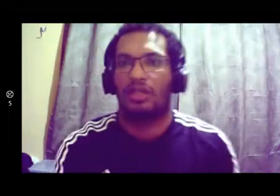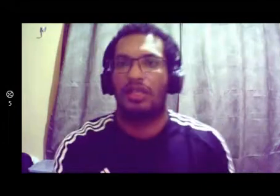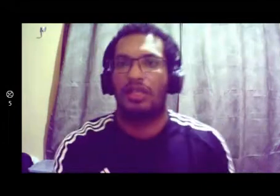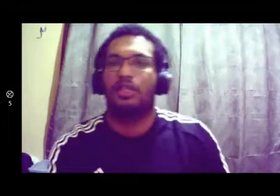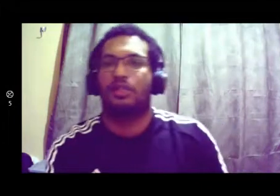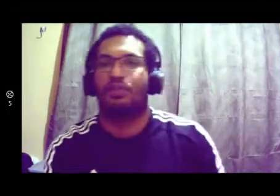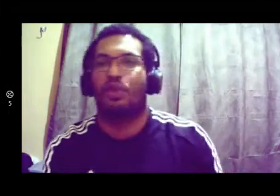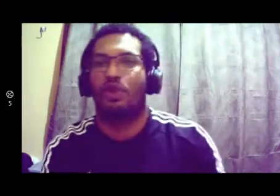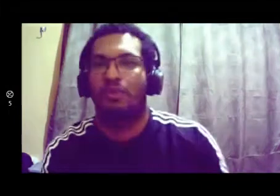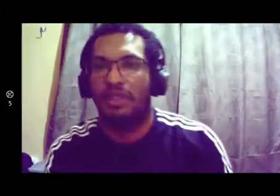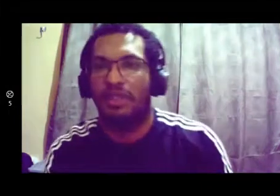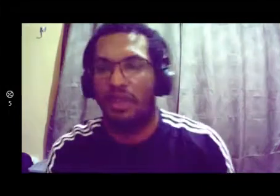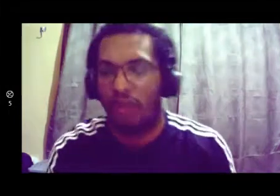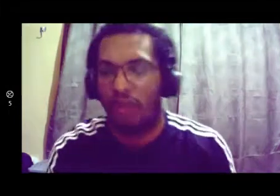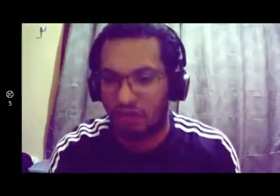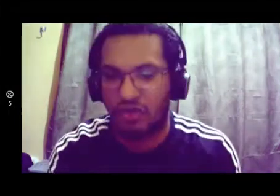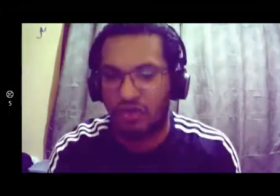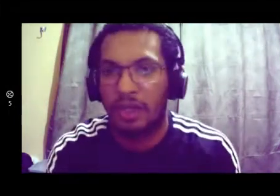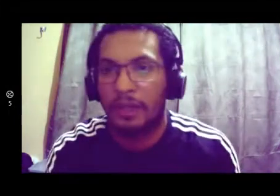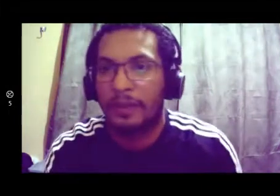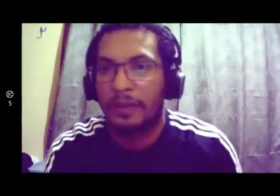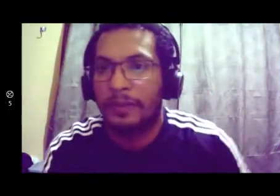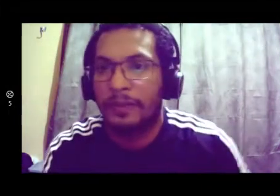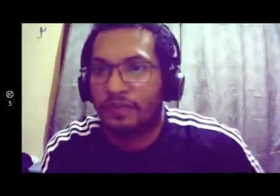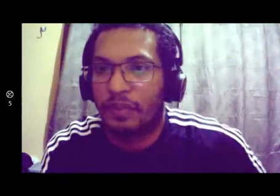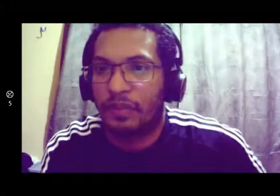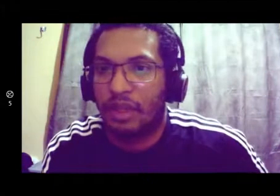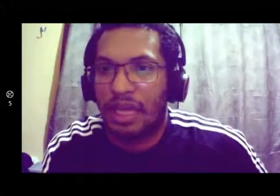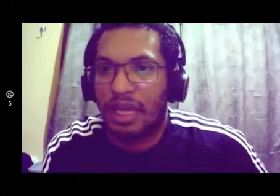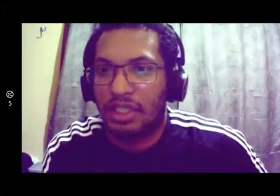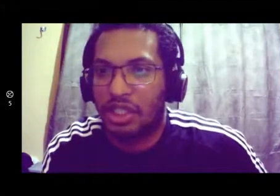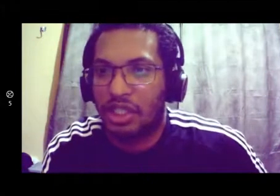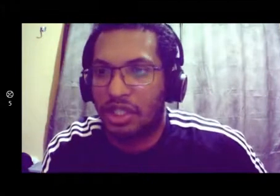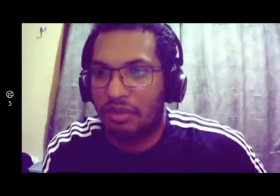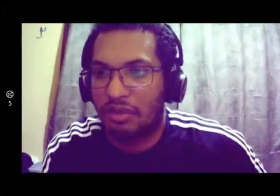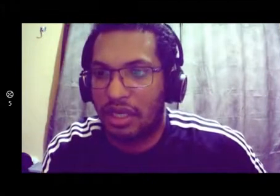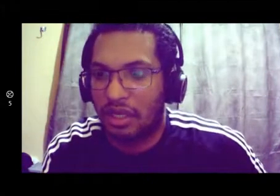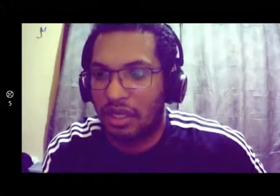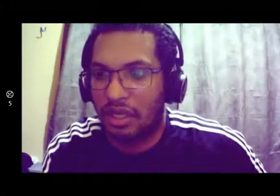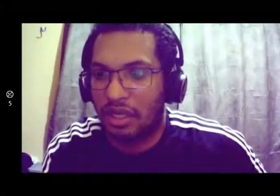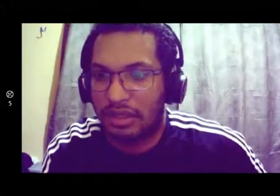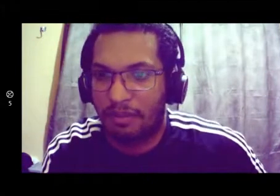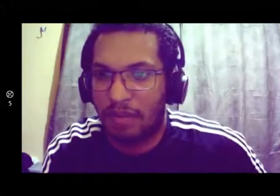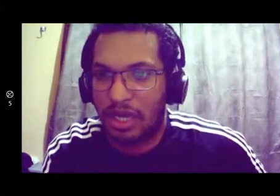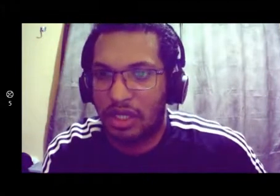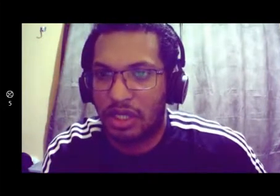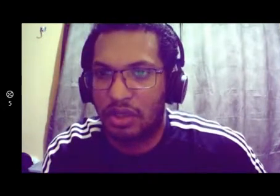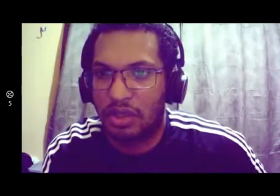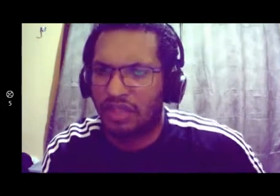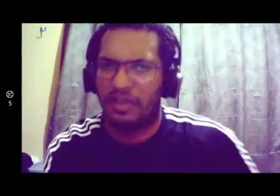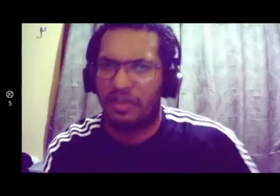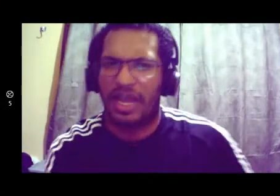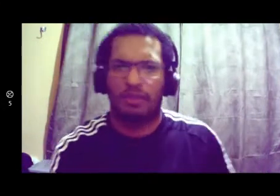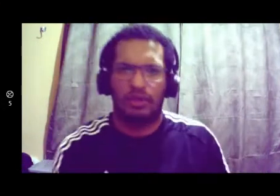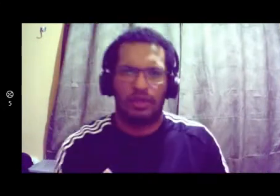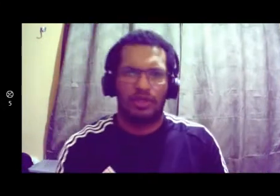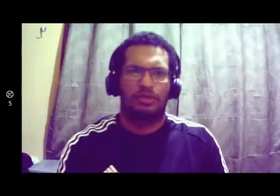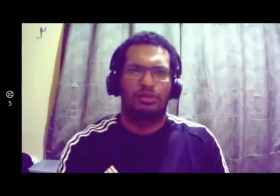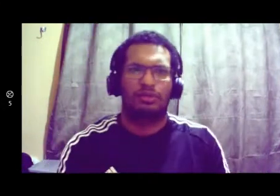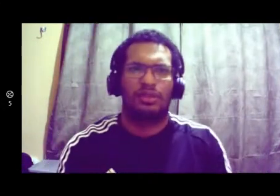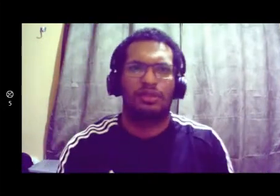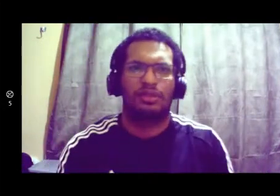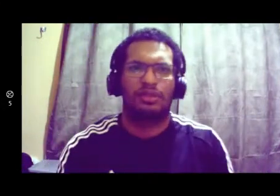aí só tem esses pronomes interrogativos. Aí a gente termina essa parte de hoje. Nossa, foi rápido